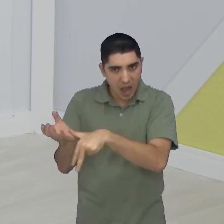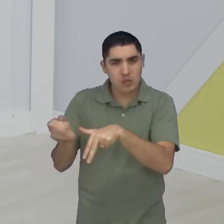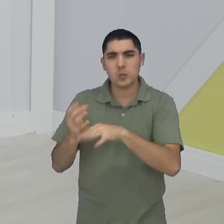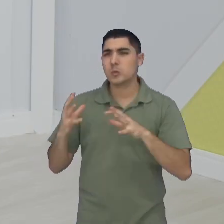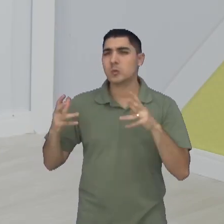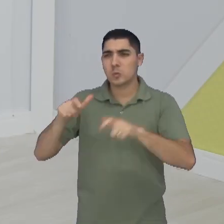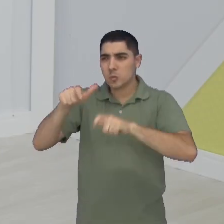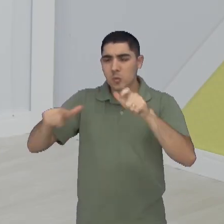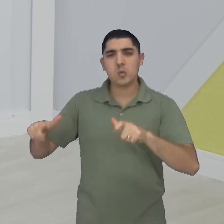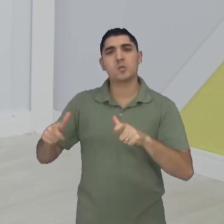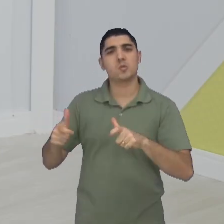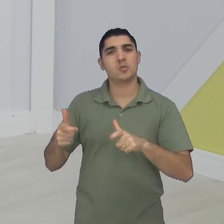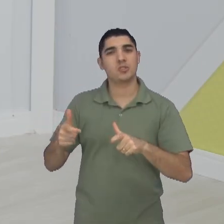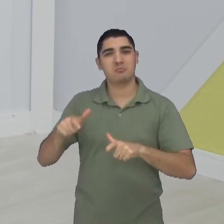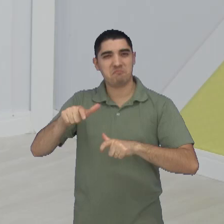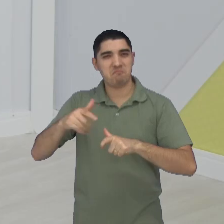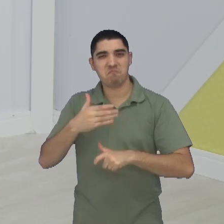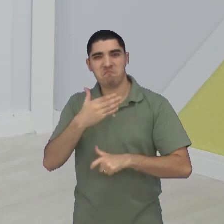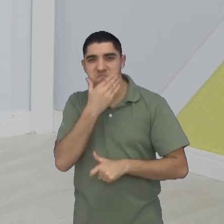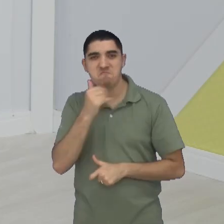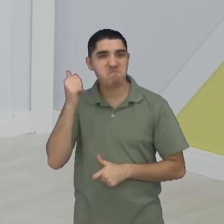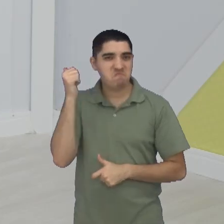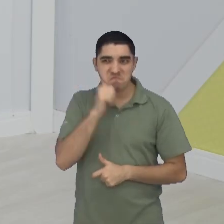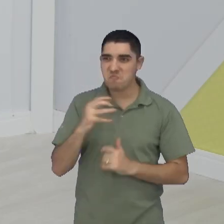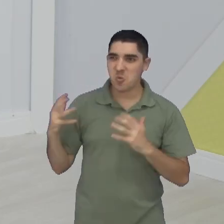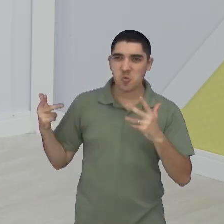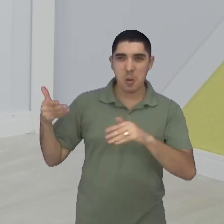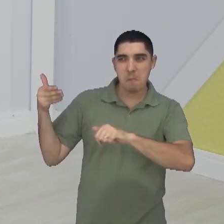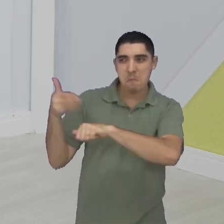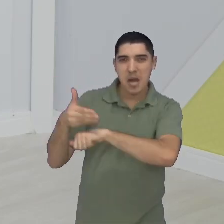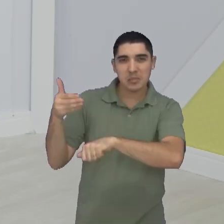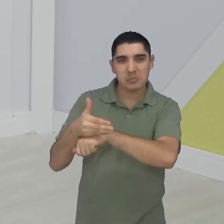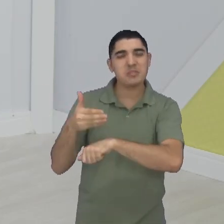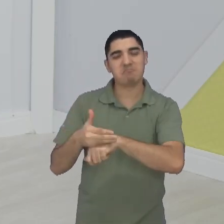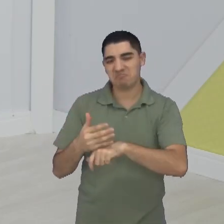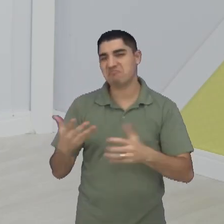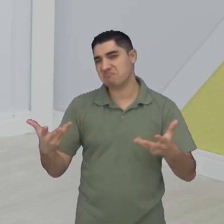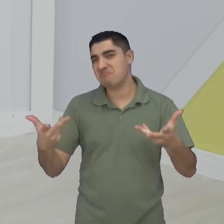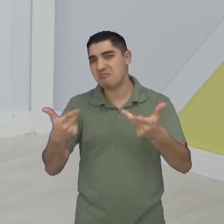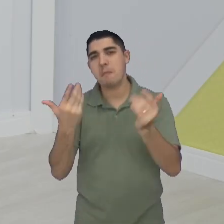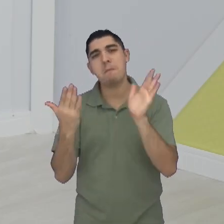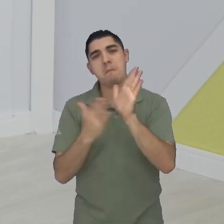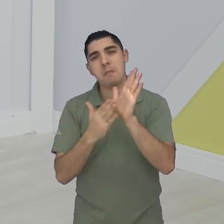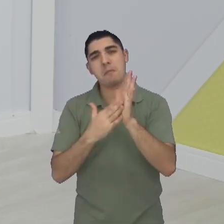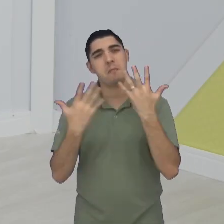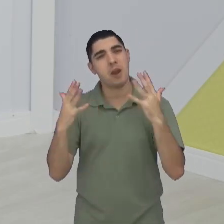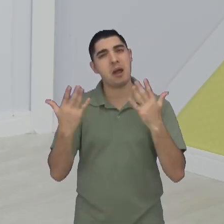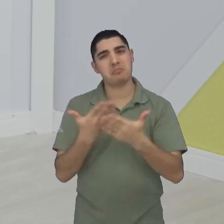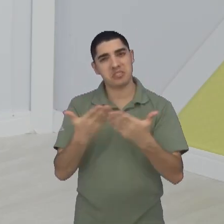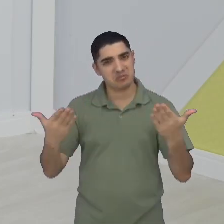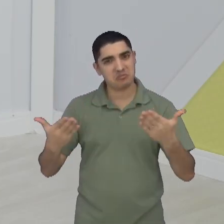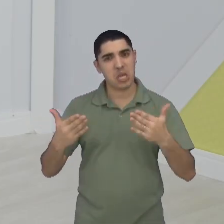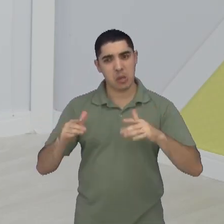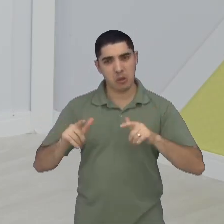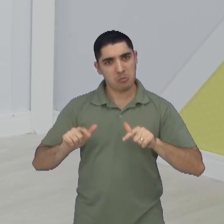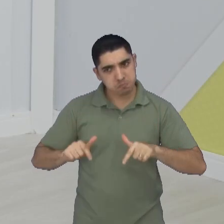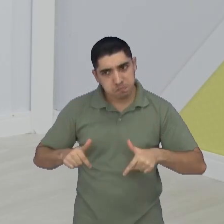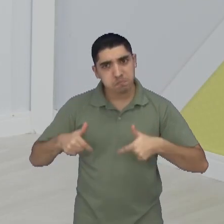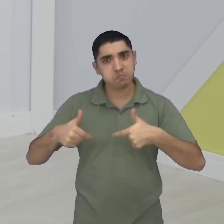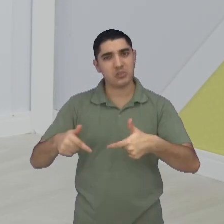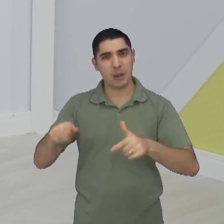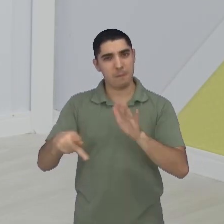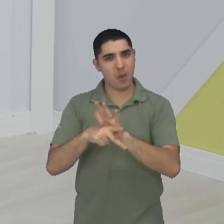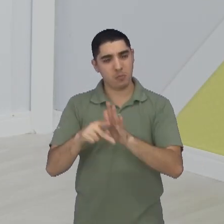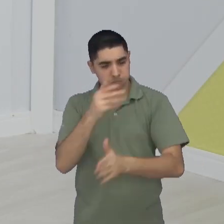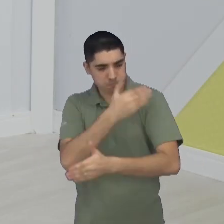toda a moçada lá que está participando dos Jogos. Enfim, muito bacana esse movimento todo de